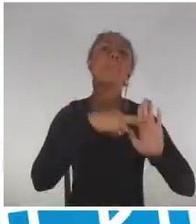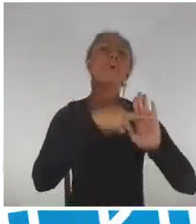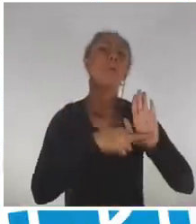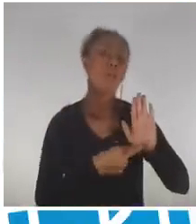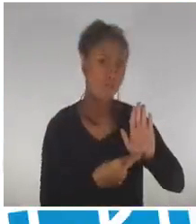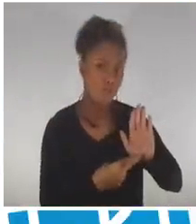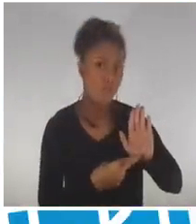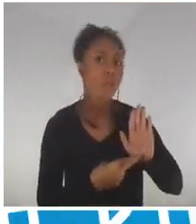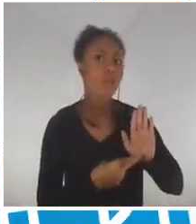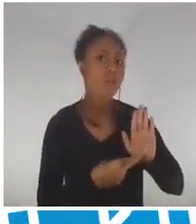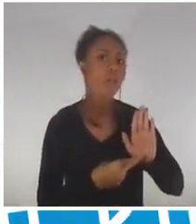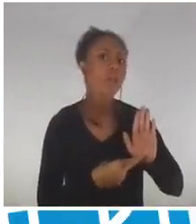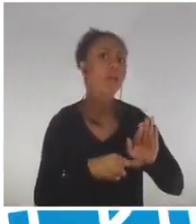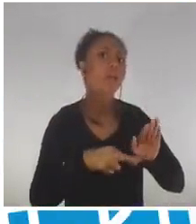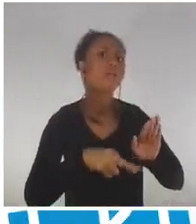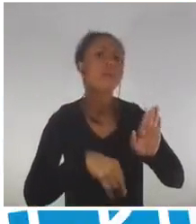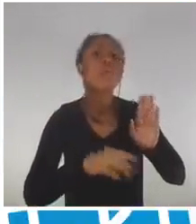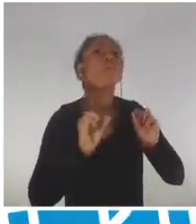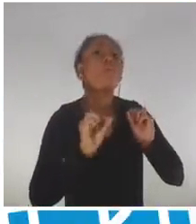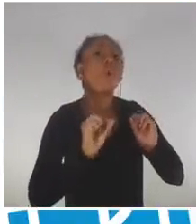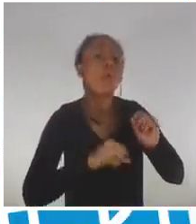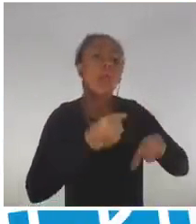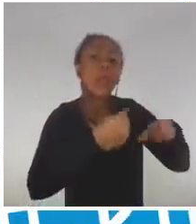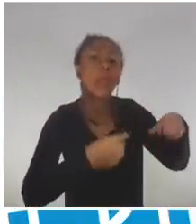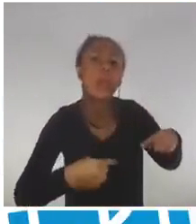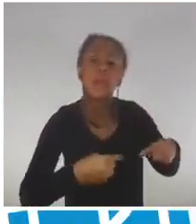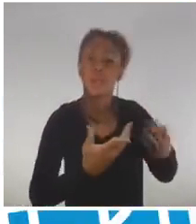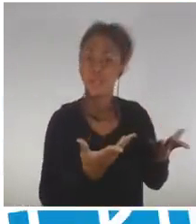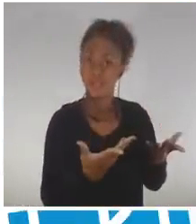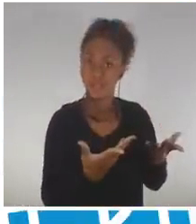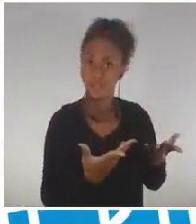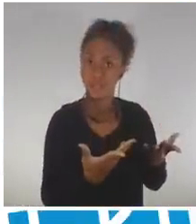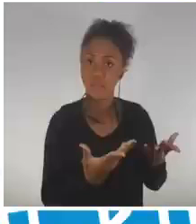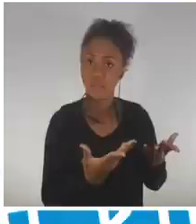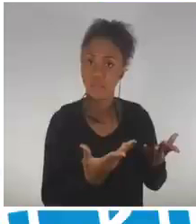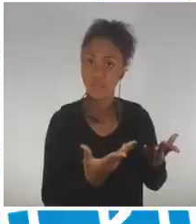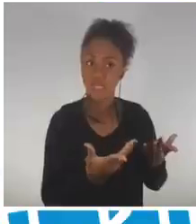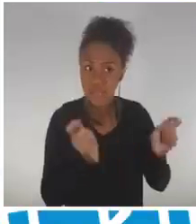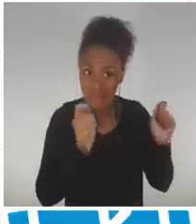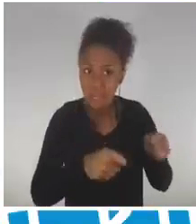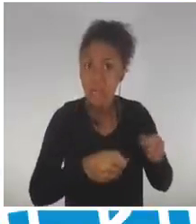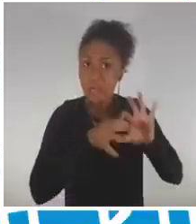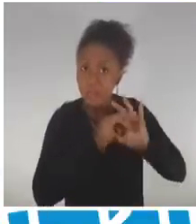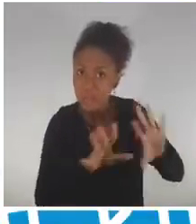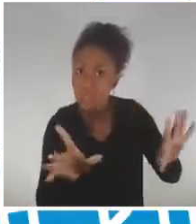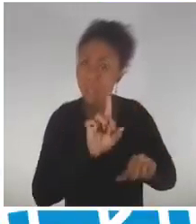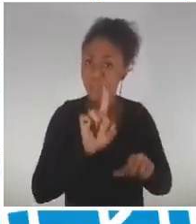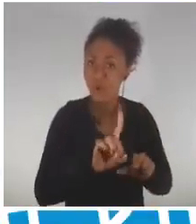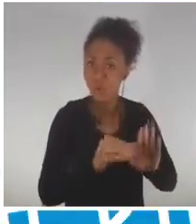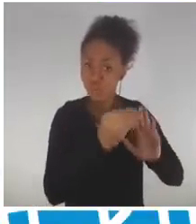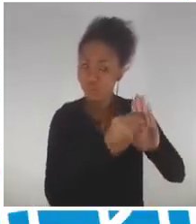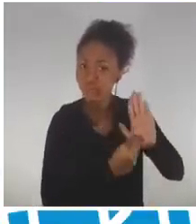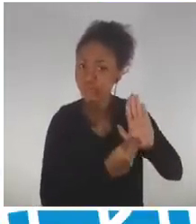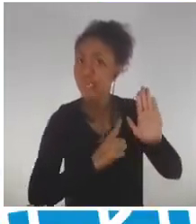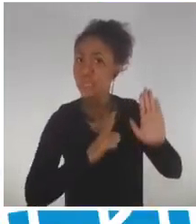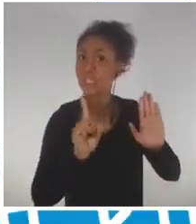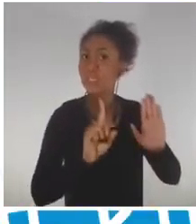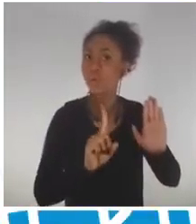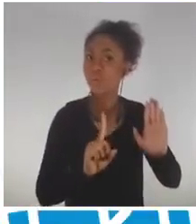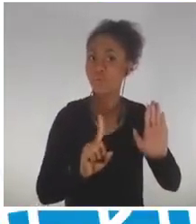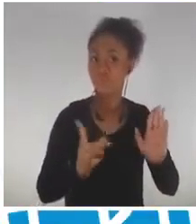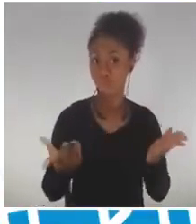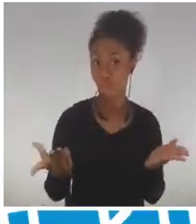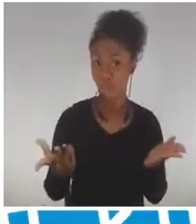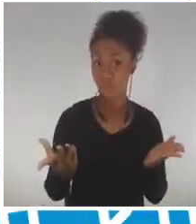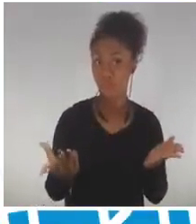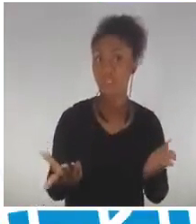justificam isso? Não se pode criar um aumento substancial na testagem sem ter, né,